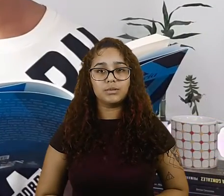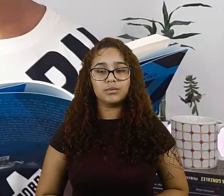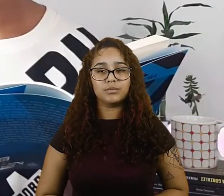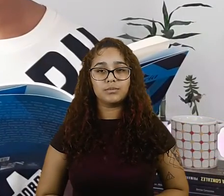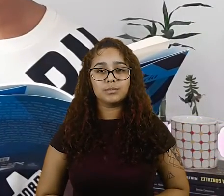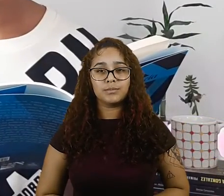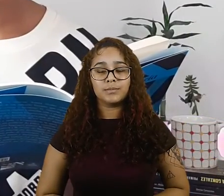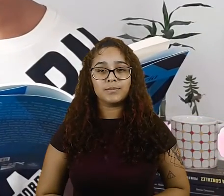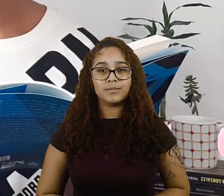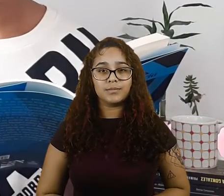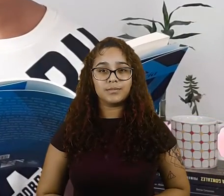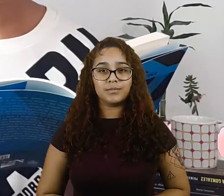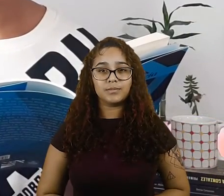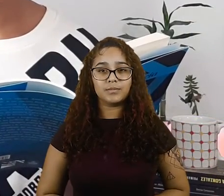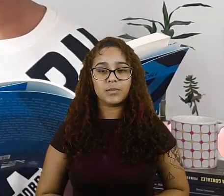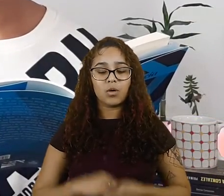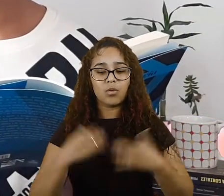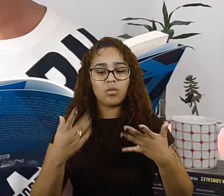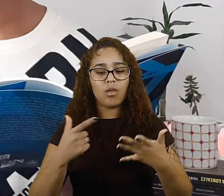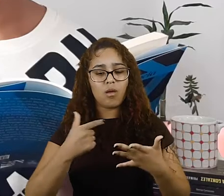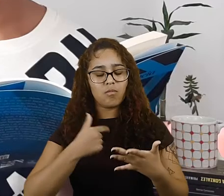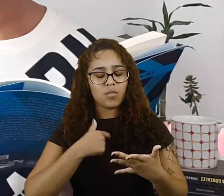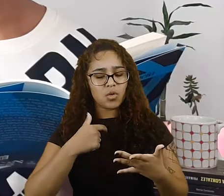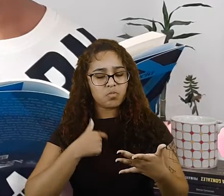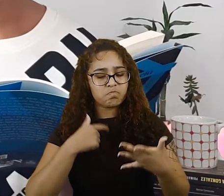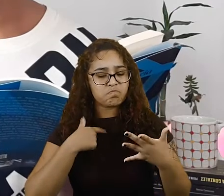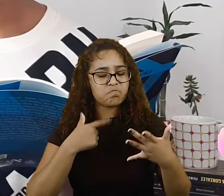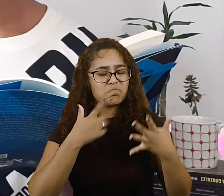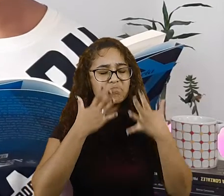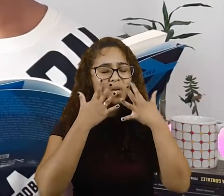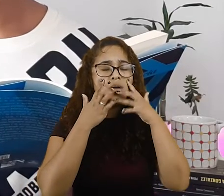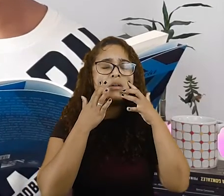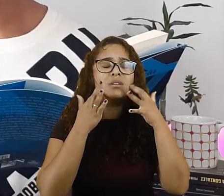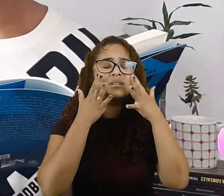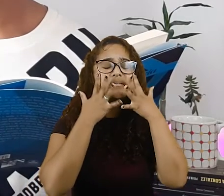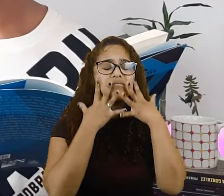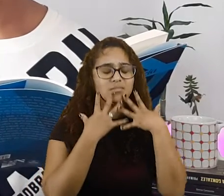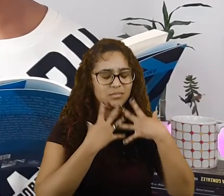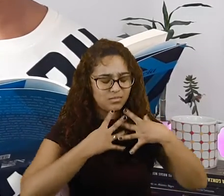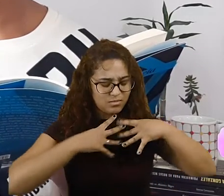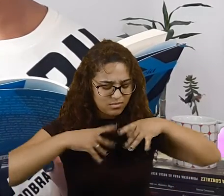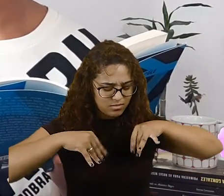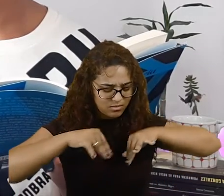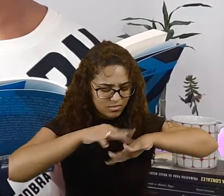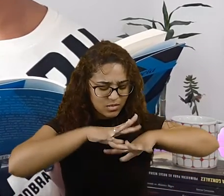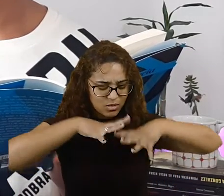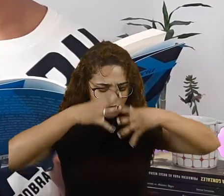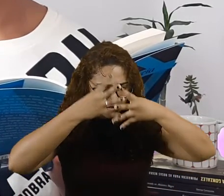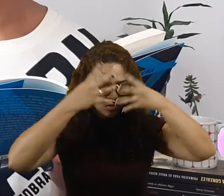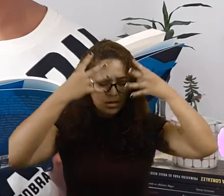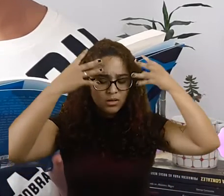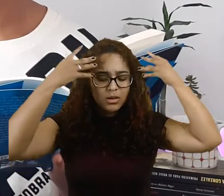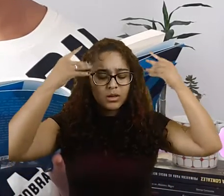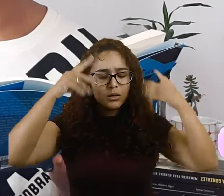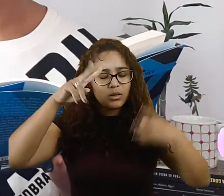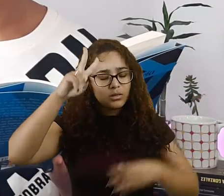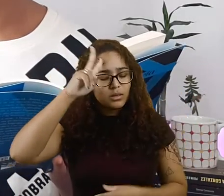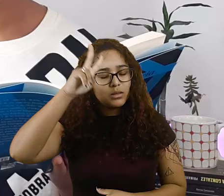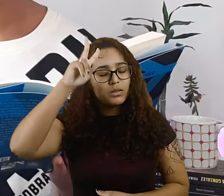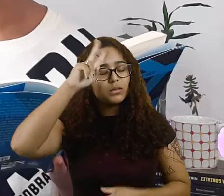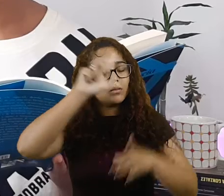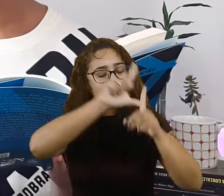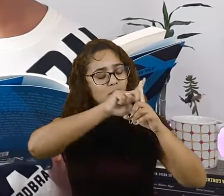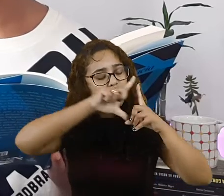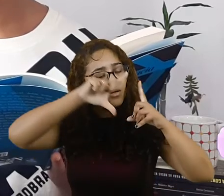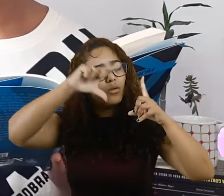De Louise Queiroz, Poema para Passarinhos. Quando meu pranto diluir-se nas águas escuras e fundas do